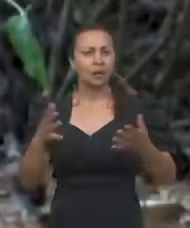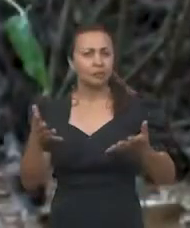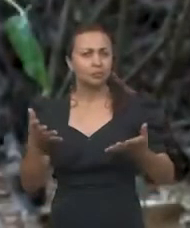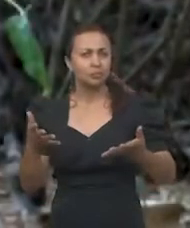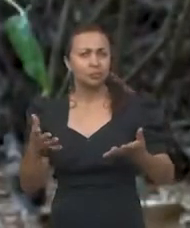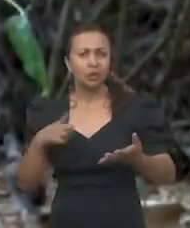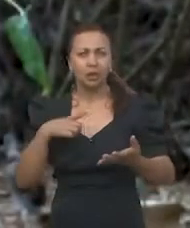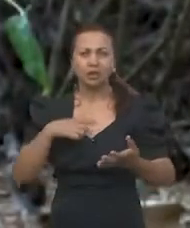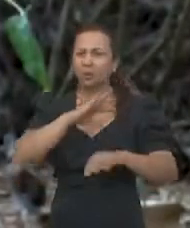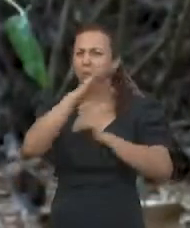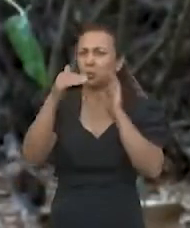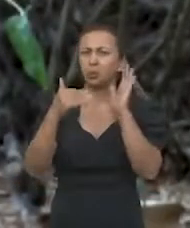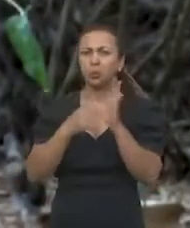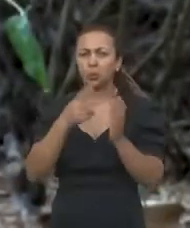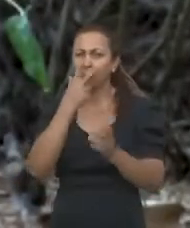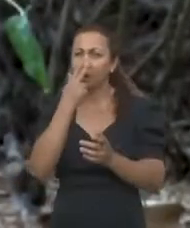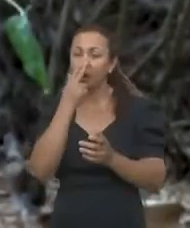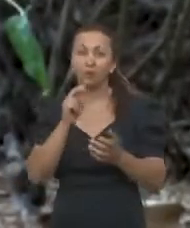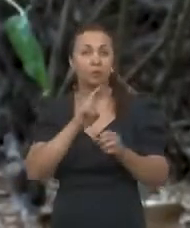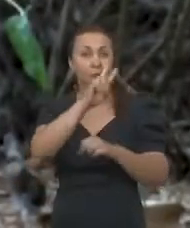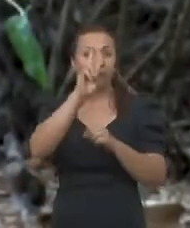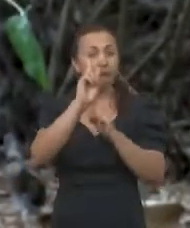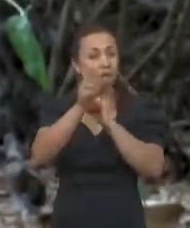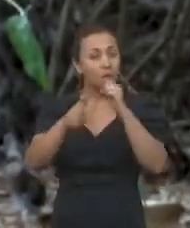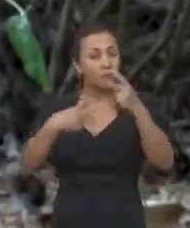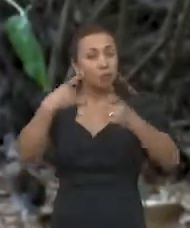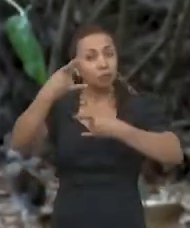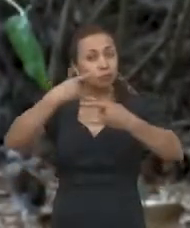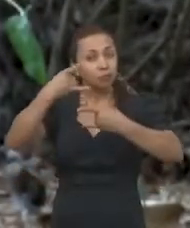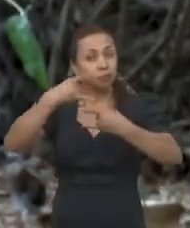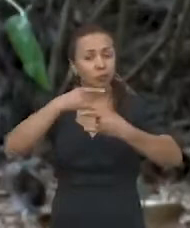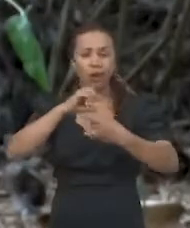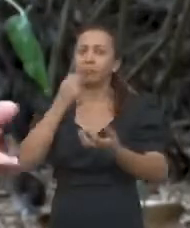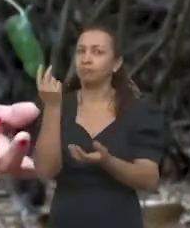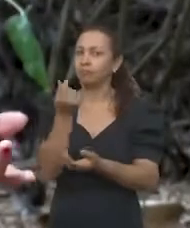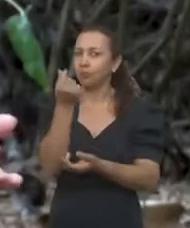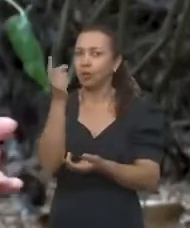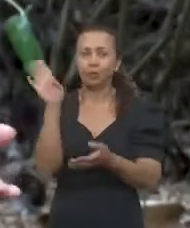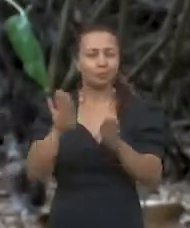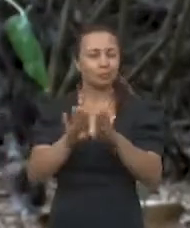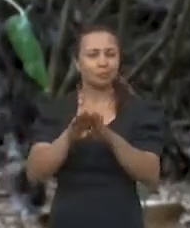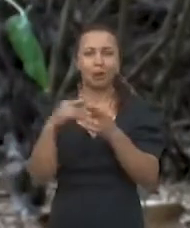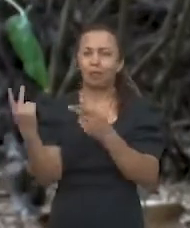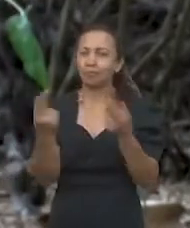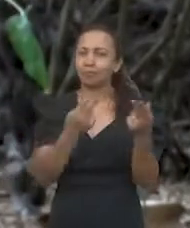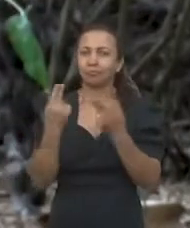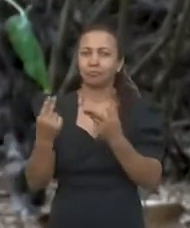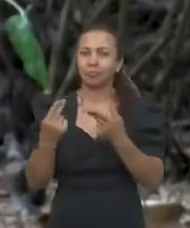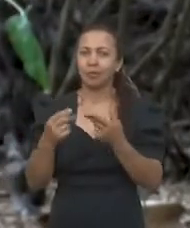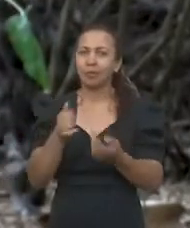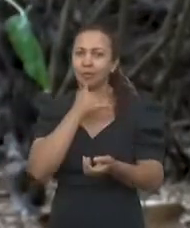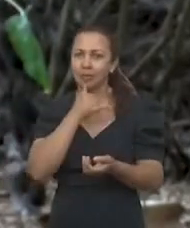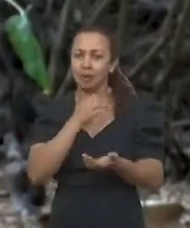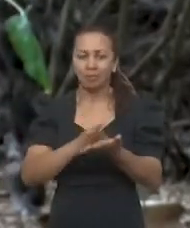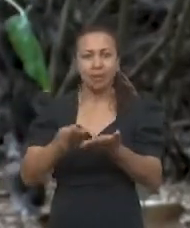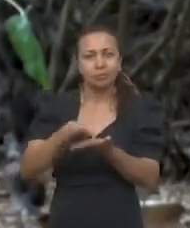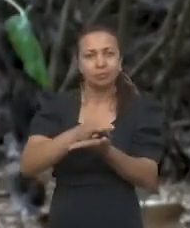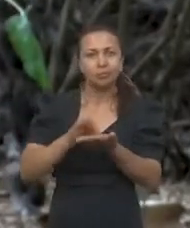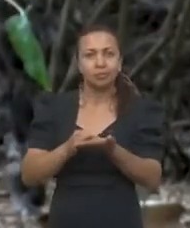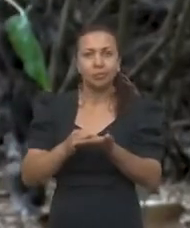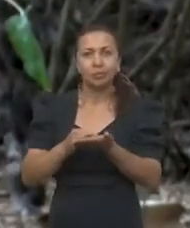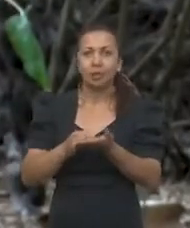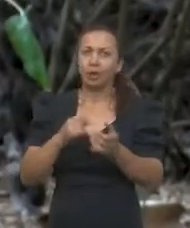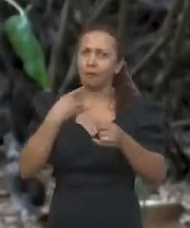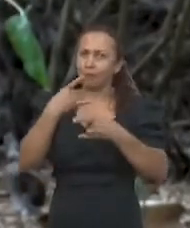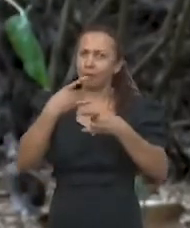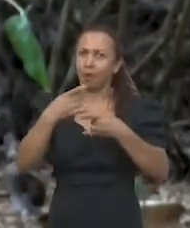Em tempos em que tudo tem se tornado virtual, nem mesmo o dinheiro escapou. Um exemplo disso são as criptomoedas. Mas o que elas